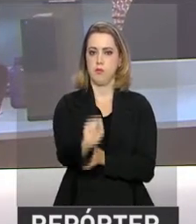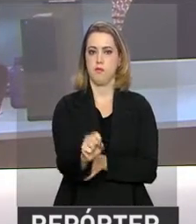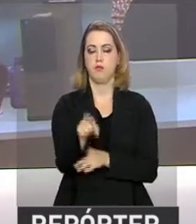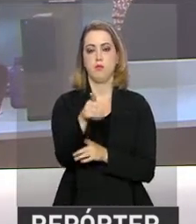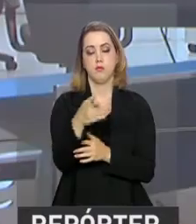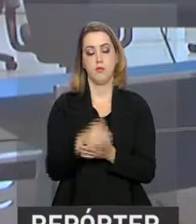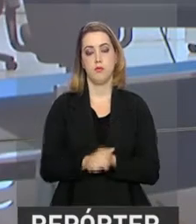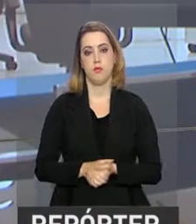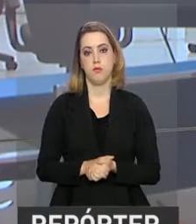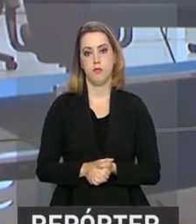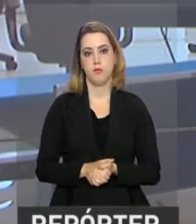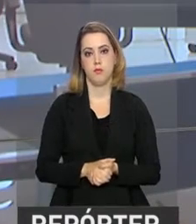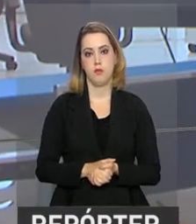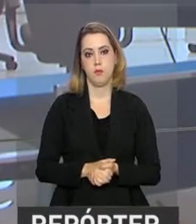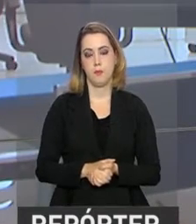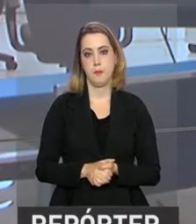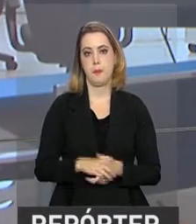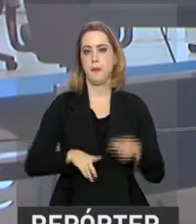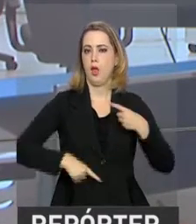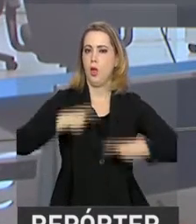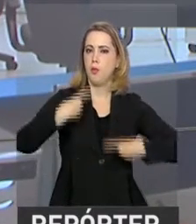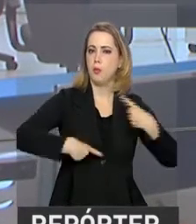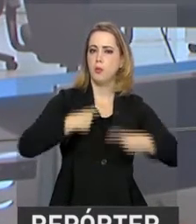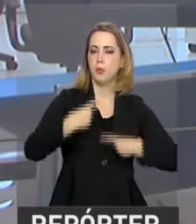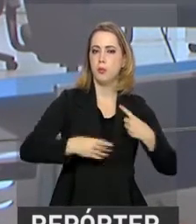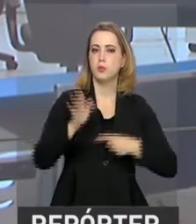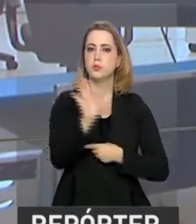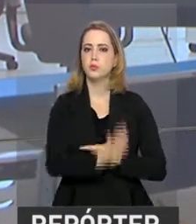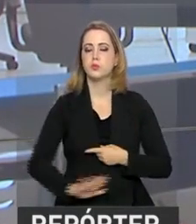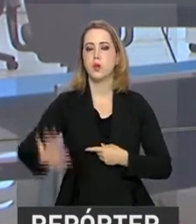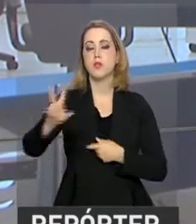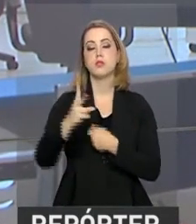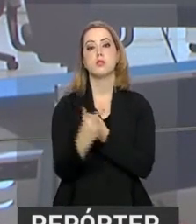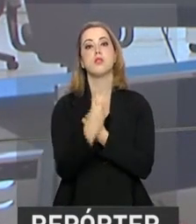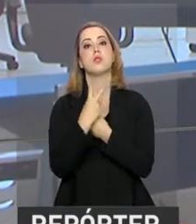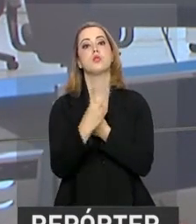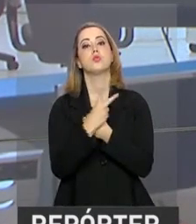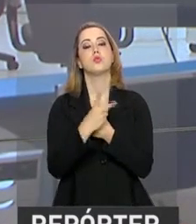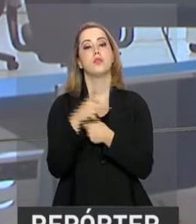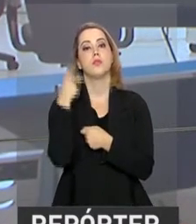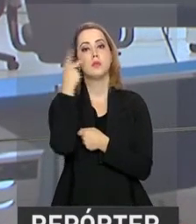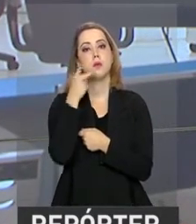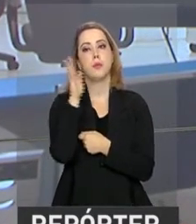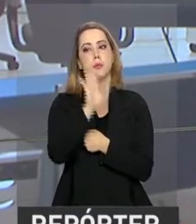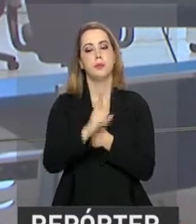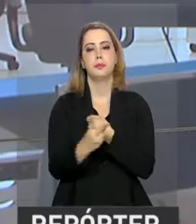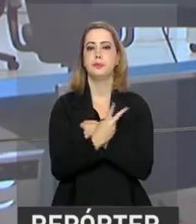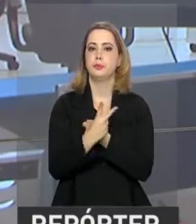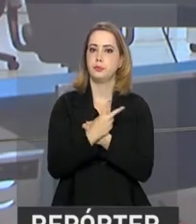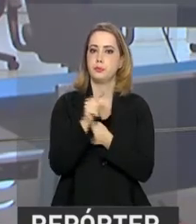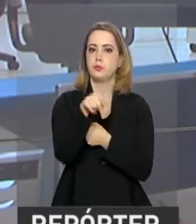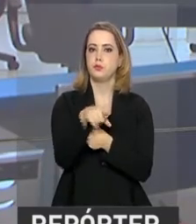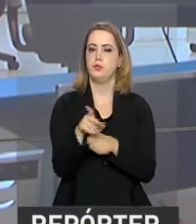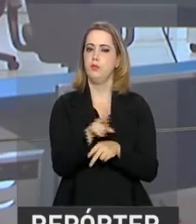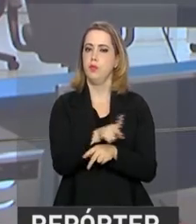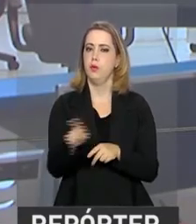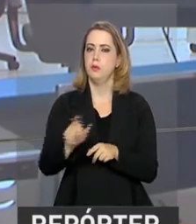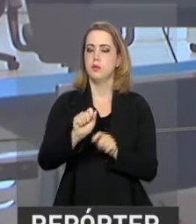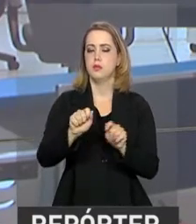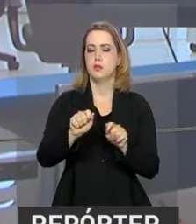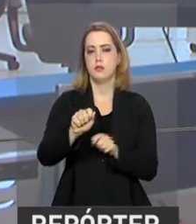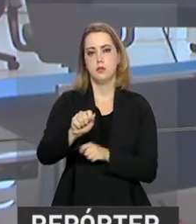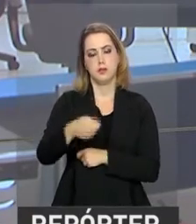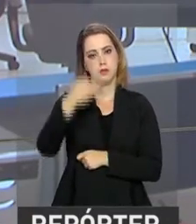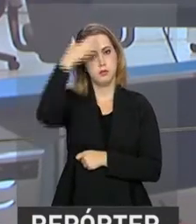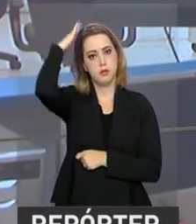de serviço a política nacional de defesa foi assunto de uma reunião hoje do presidente michel temer com ministros e comandantes das